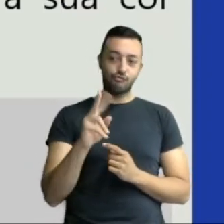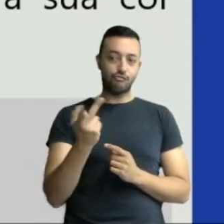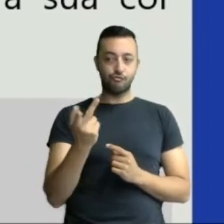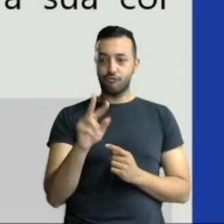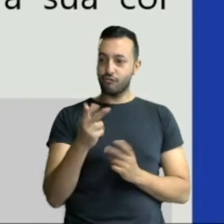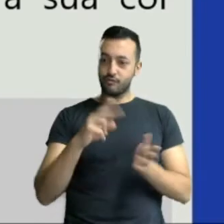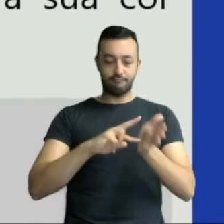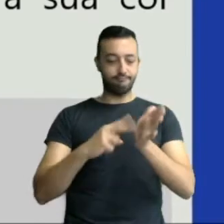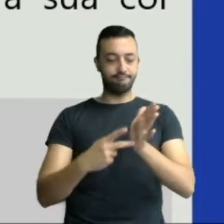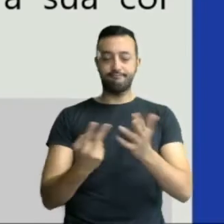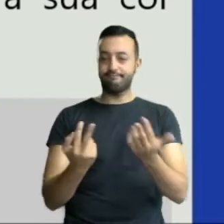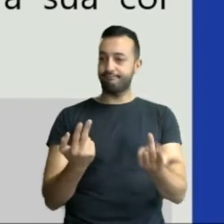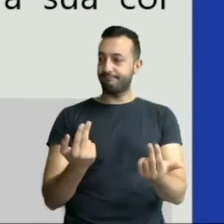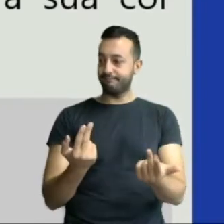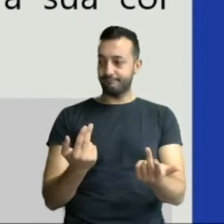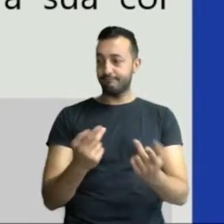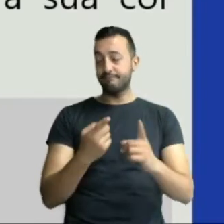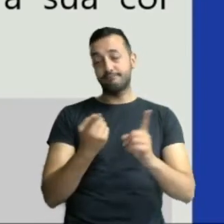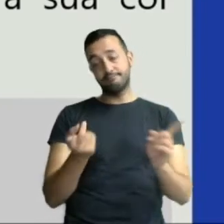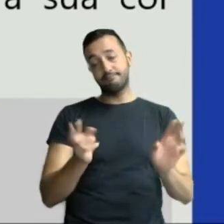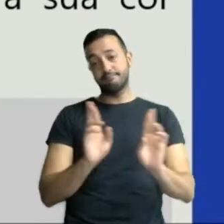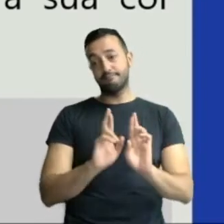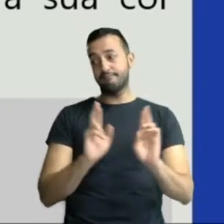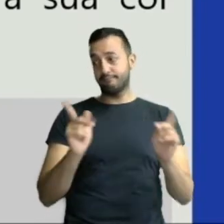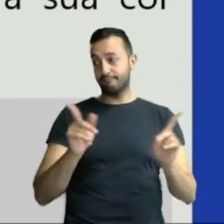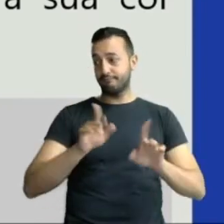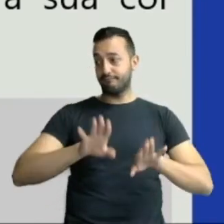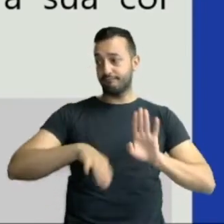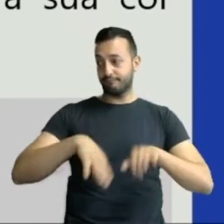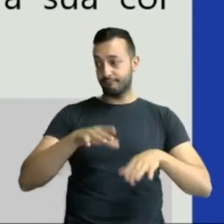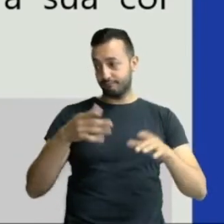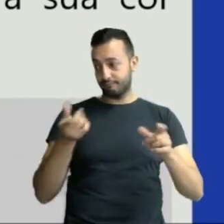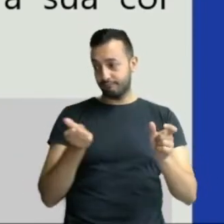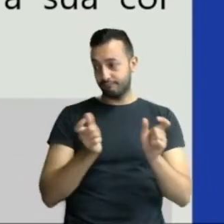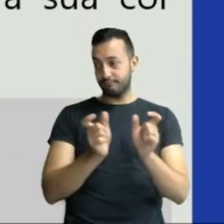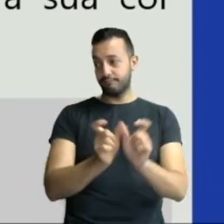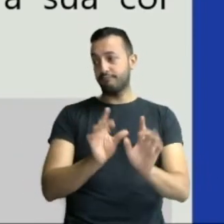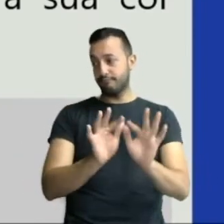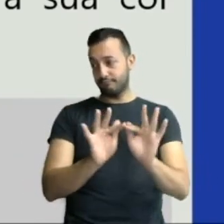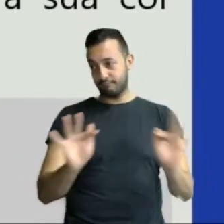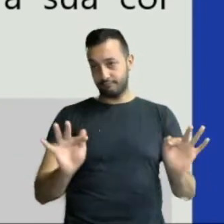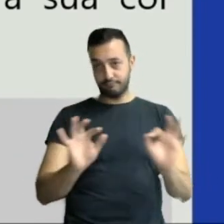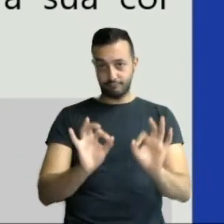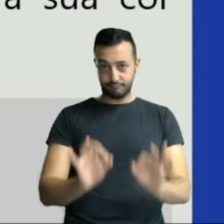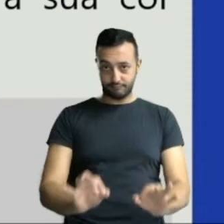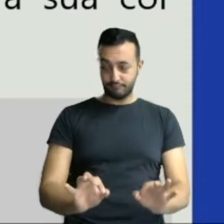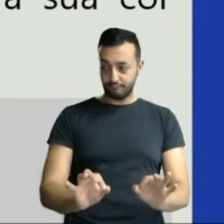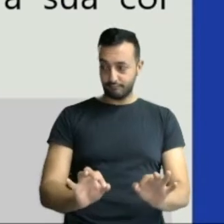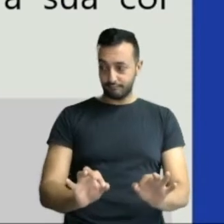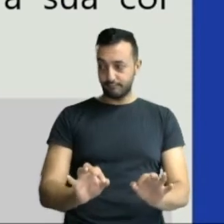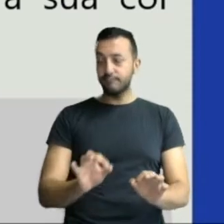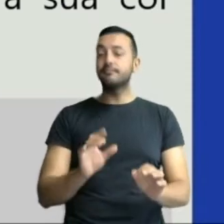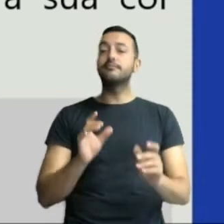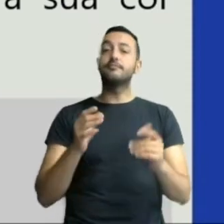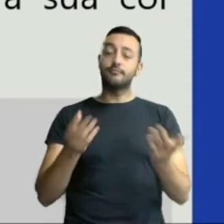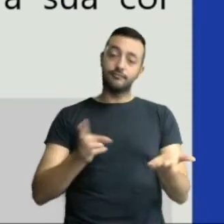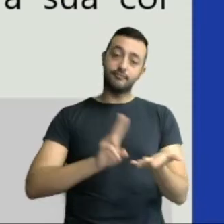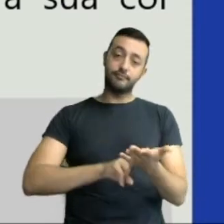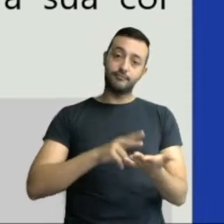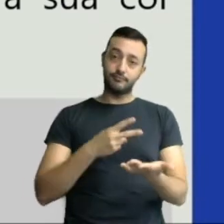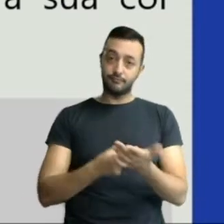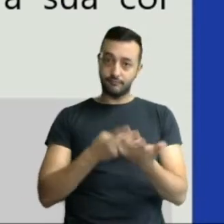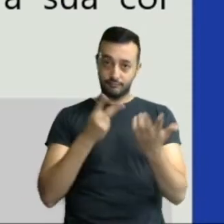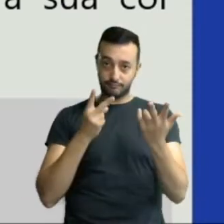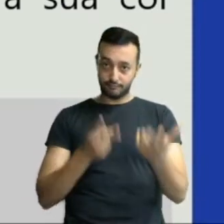o mesmo significado, só que vai diferenciar de acordo com a colocação na frase, certo? Então, eles têm a mesma